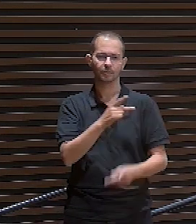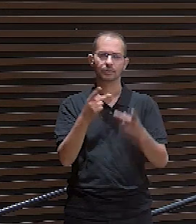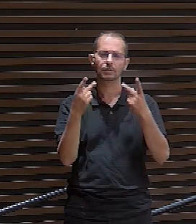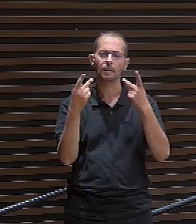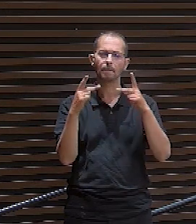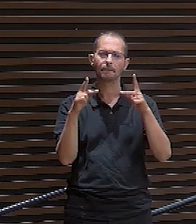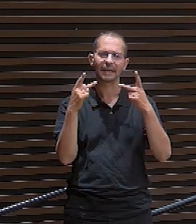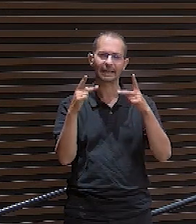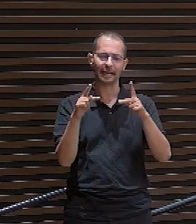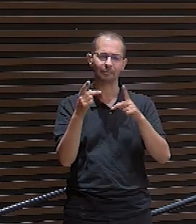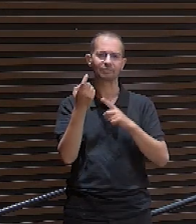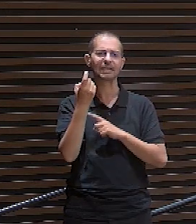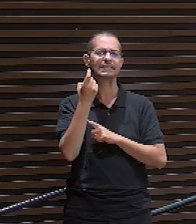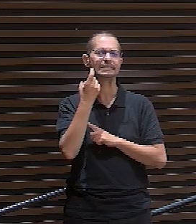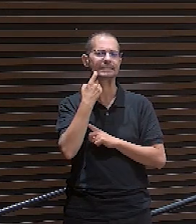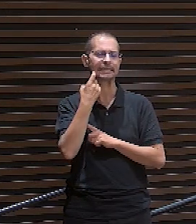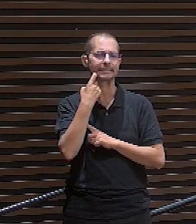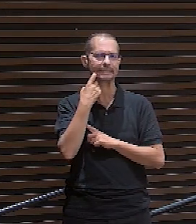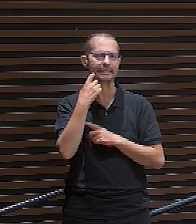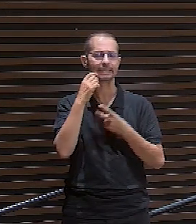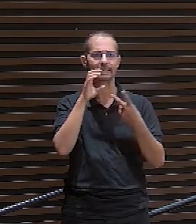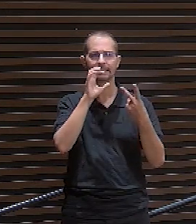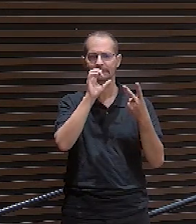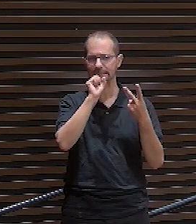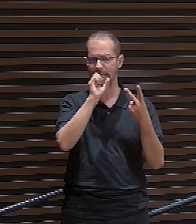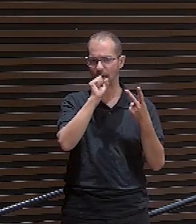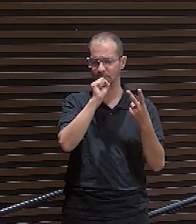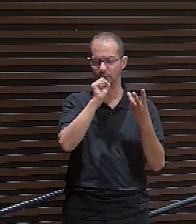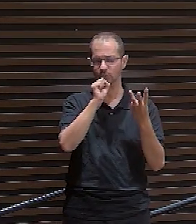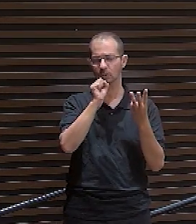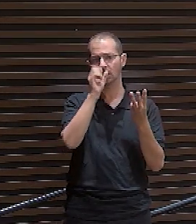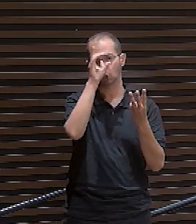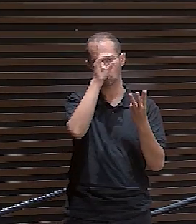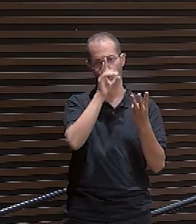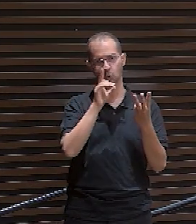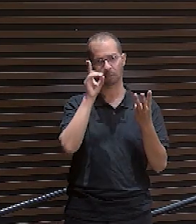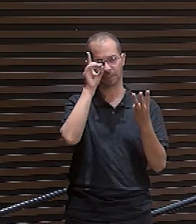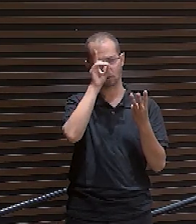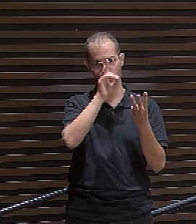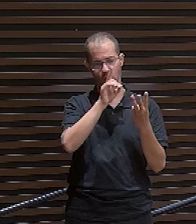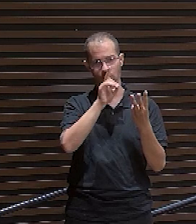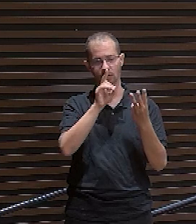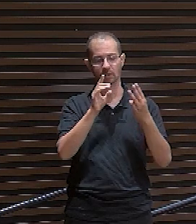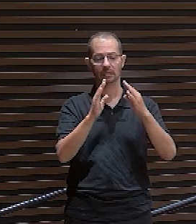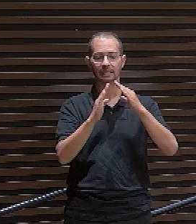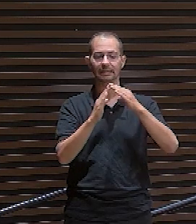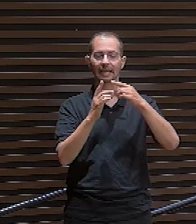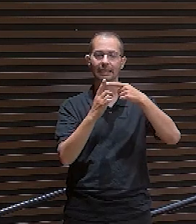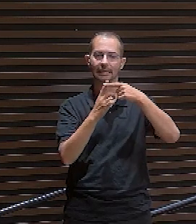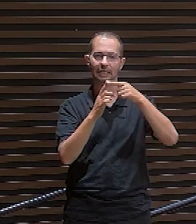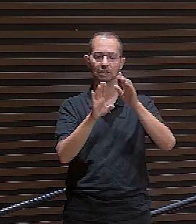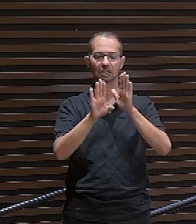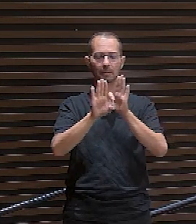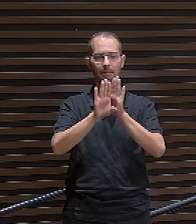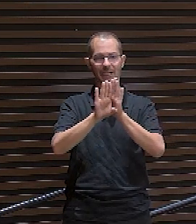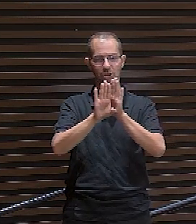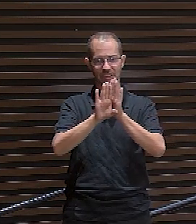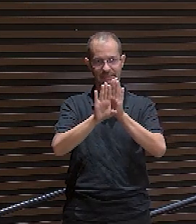na sexta, no sábado e no domingo, na Igreja Batista em